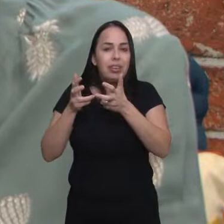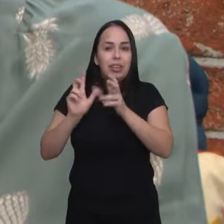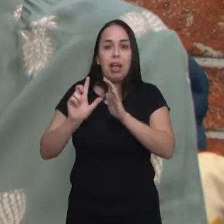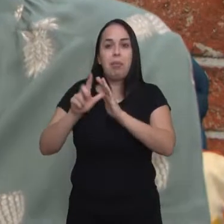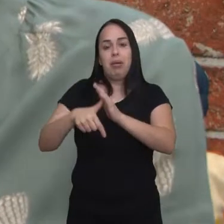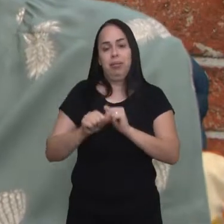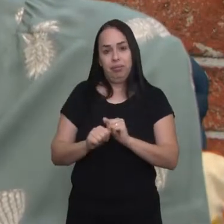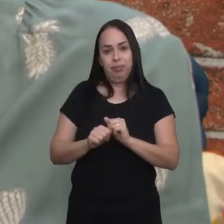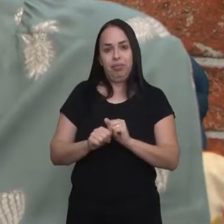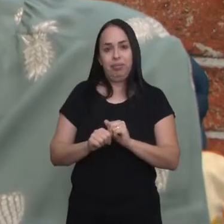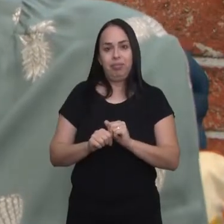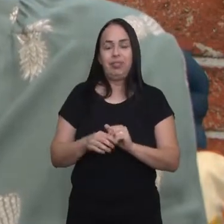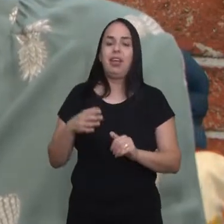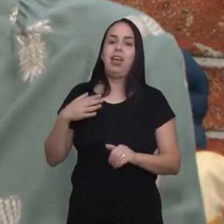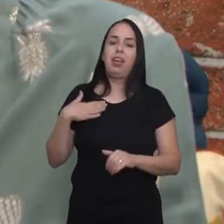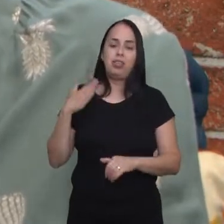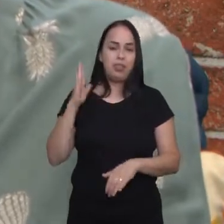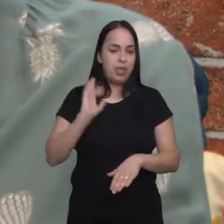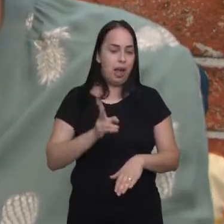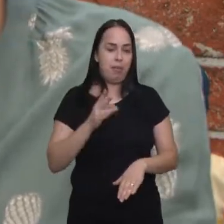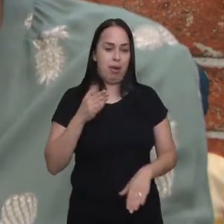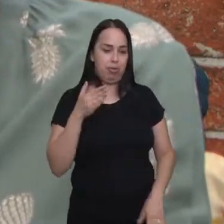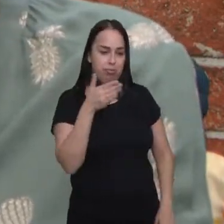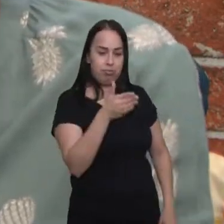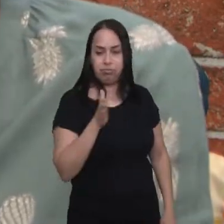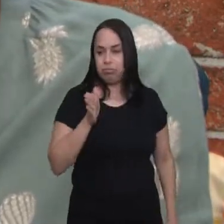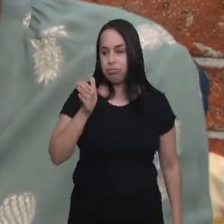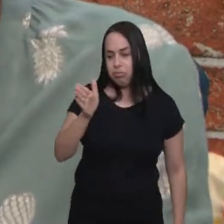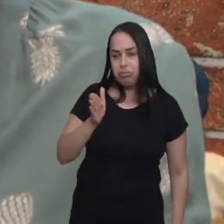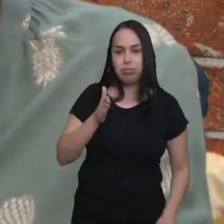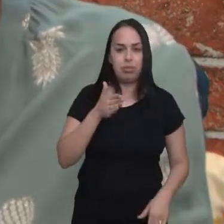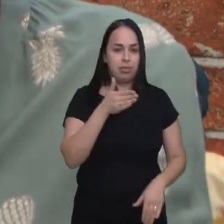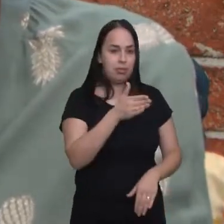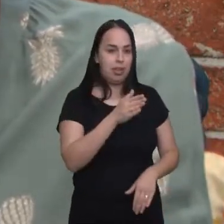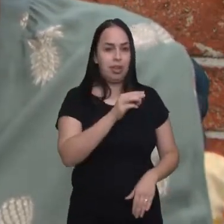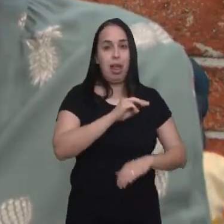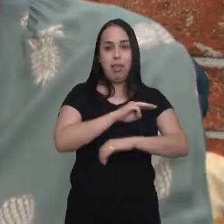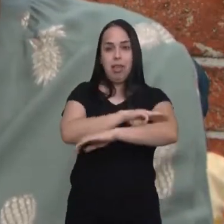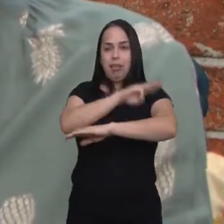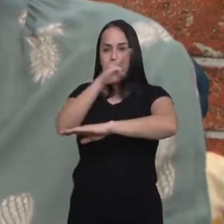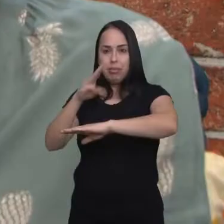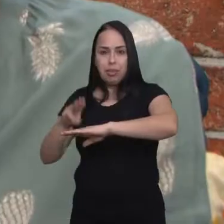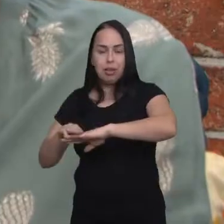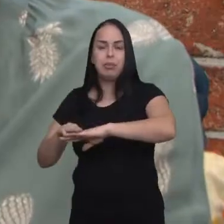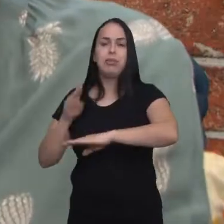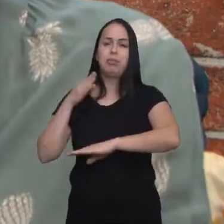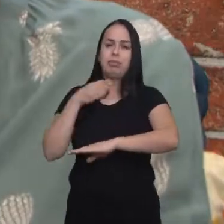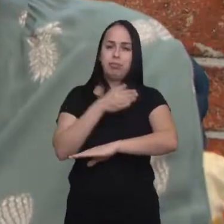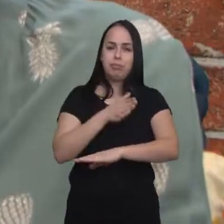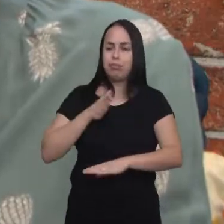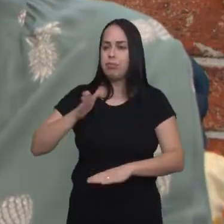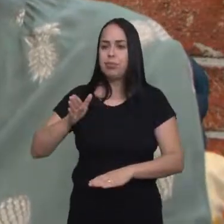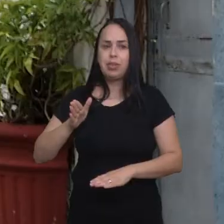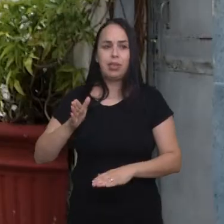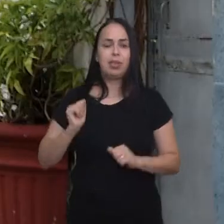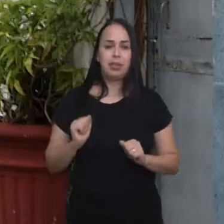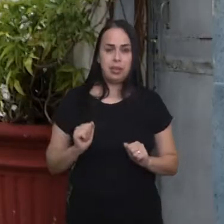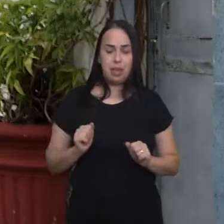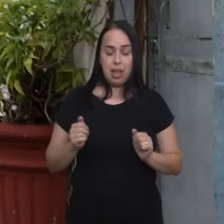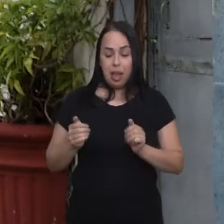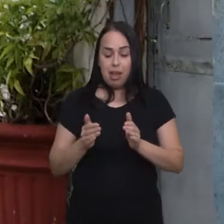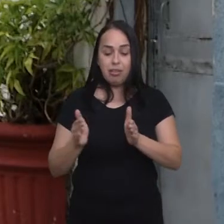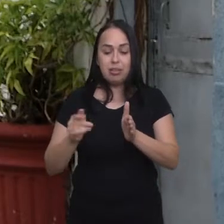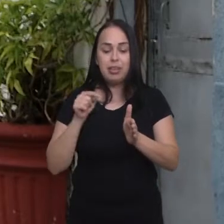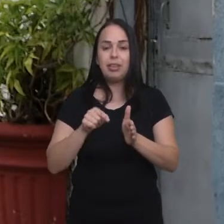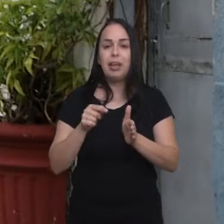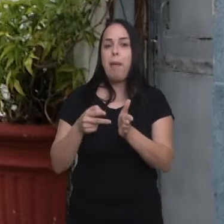adulta, fazendo o mesmo, percorrendo o mesmo caminho, né? Indo para a Serra da Mantiqueira, passando por aqui pelo bairro. E eu